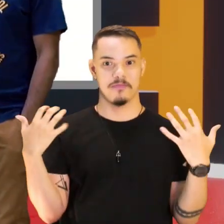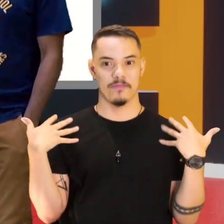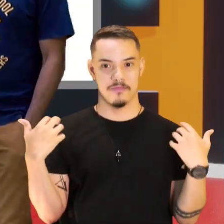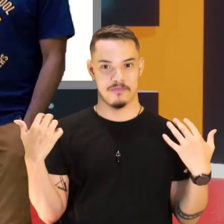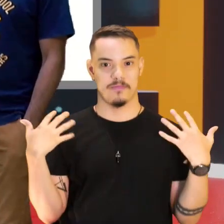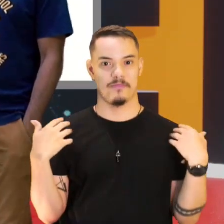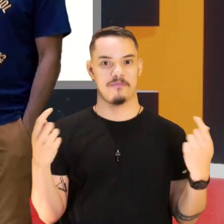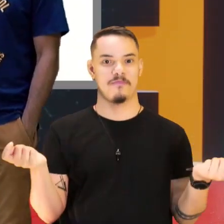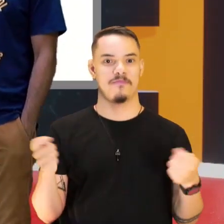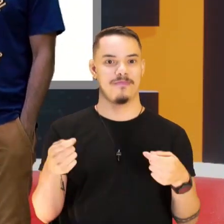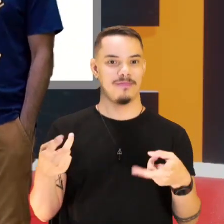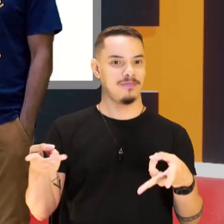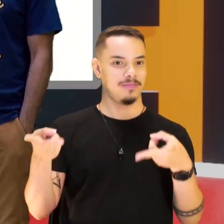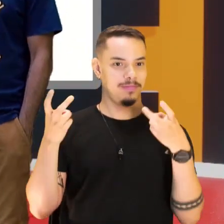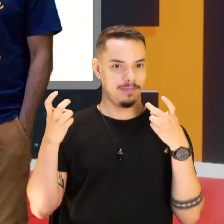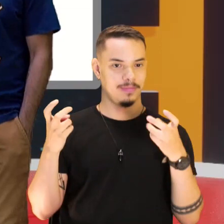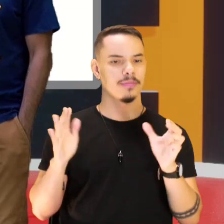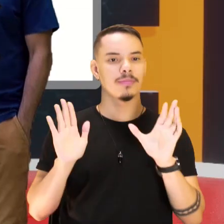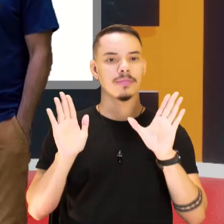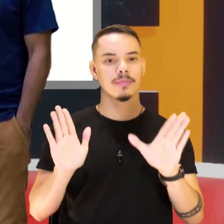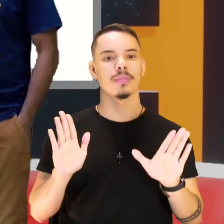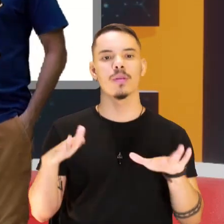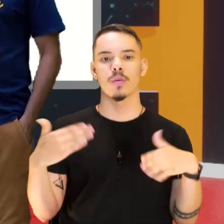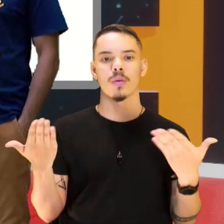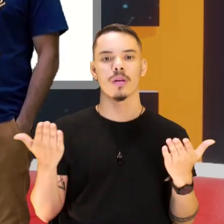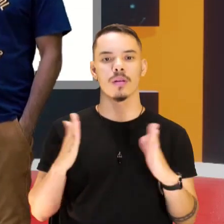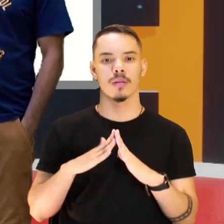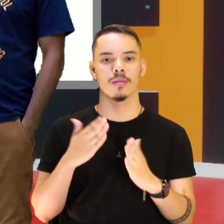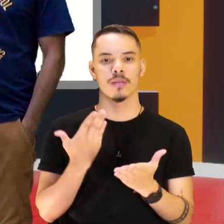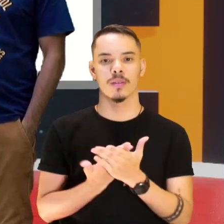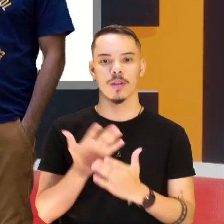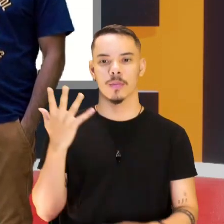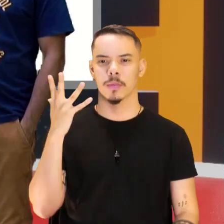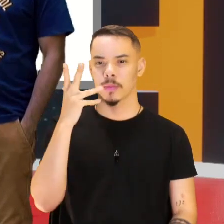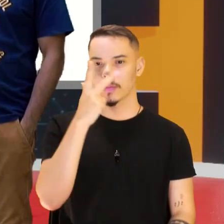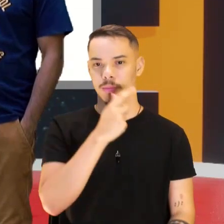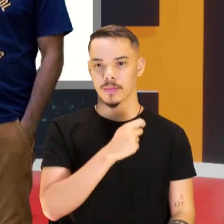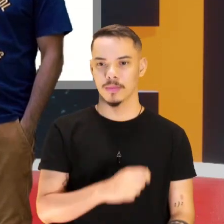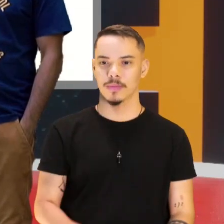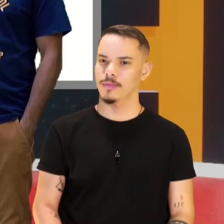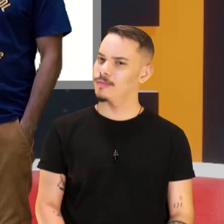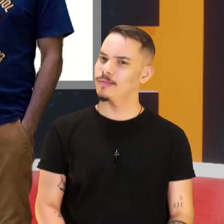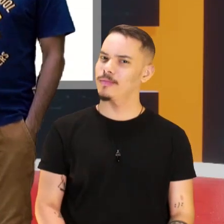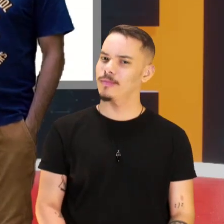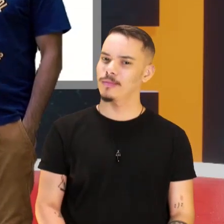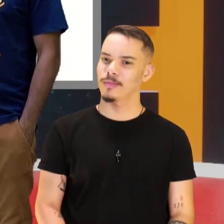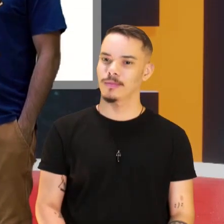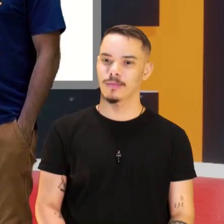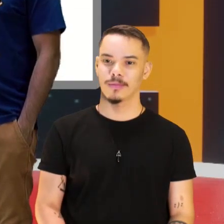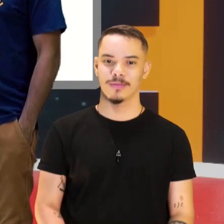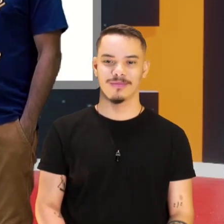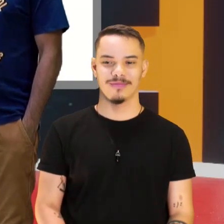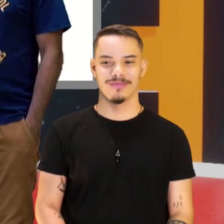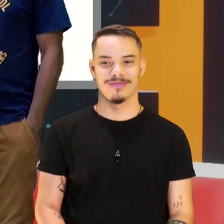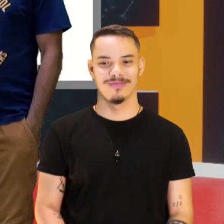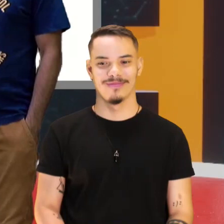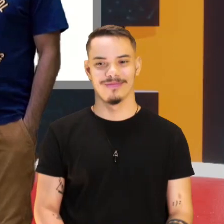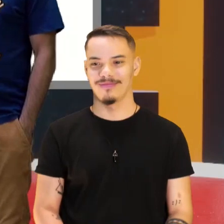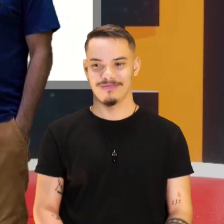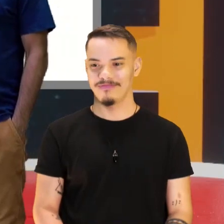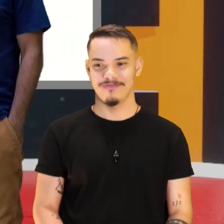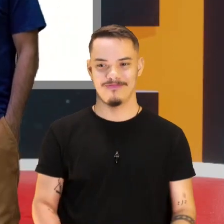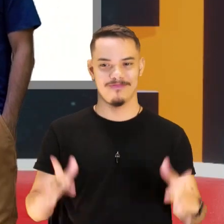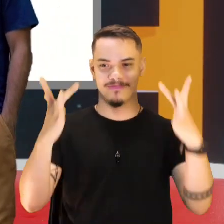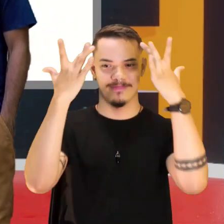é animada. Mas e aí, professor Maurício, de que escola é essa turma tão bonita? O que você acha? Sei não. Sabe